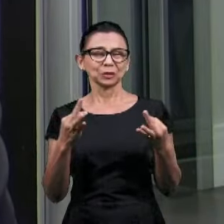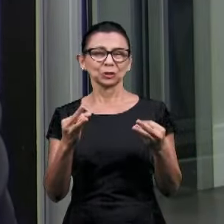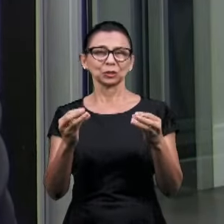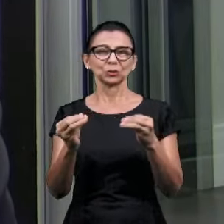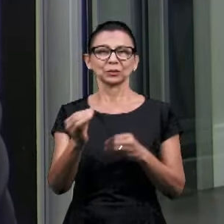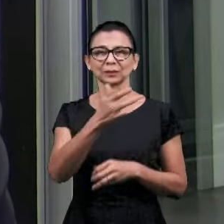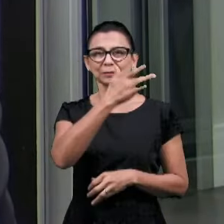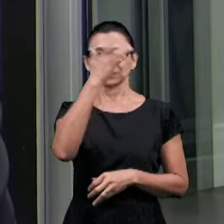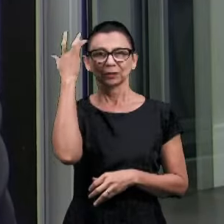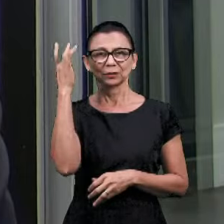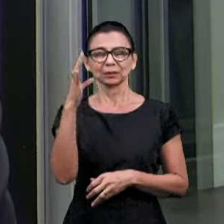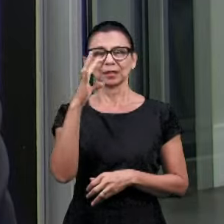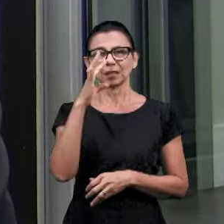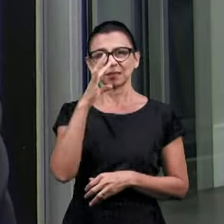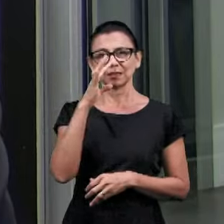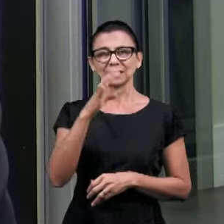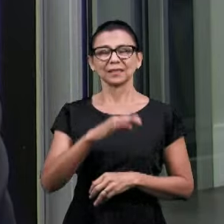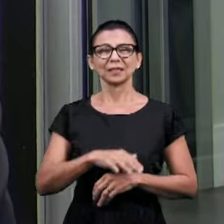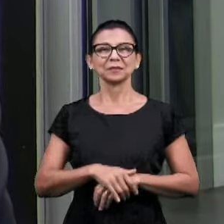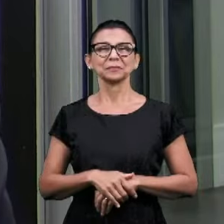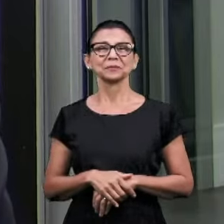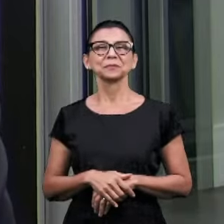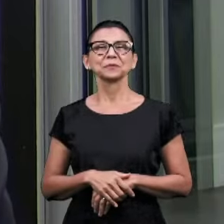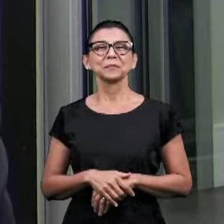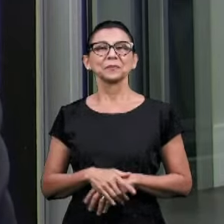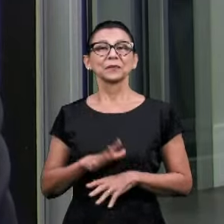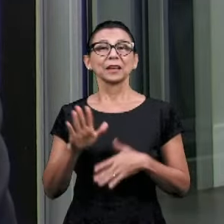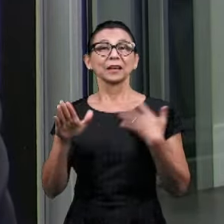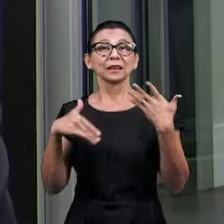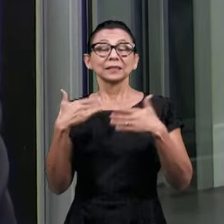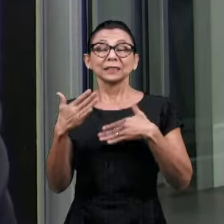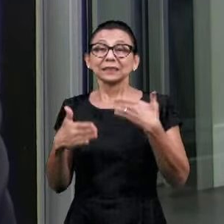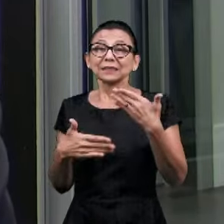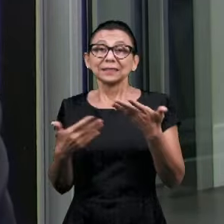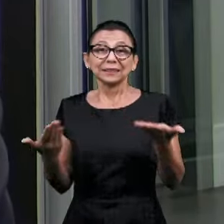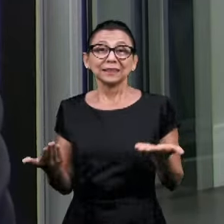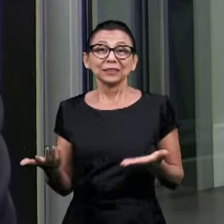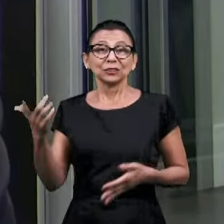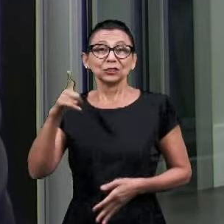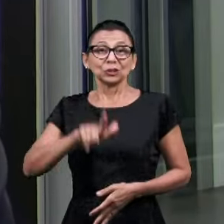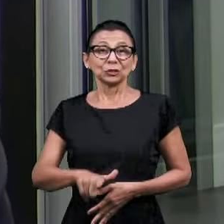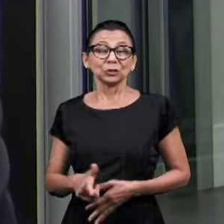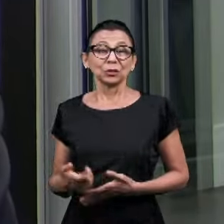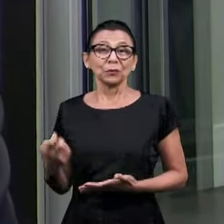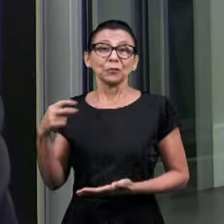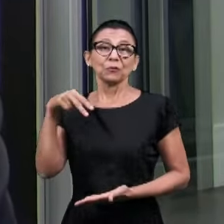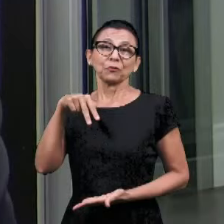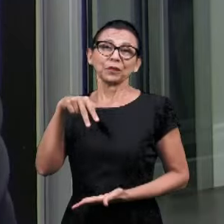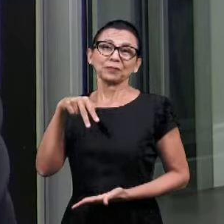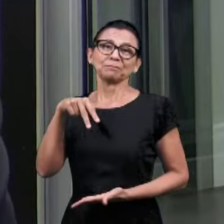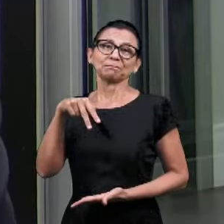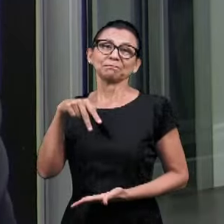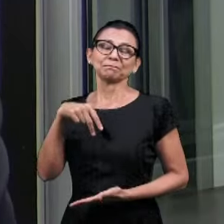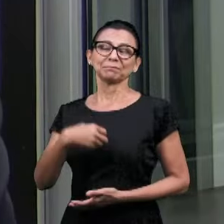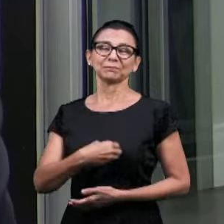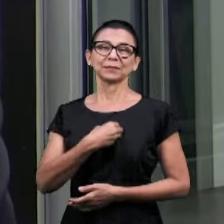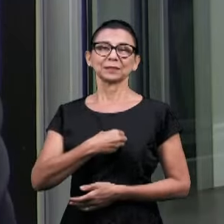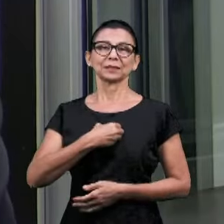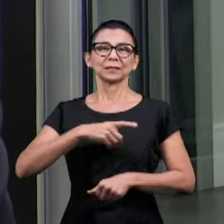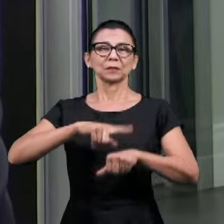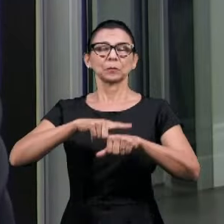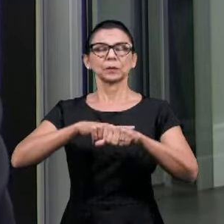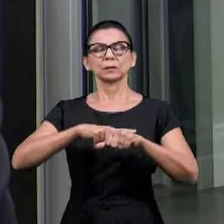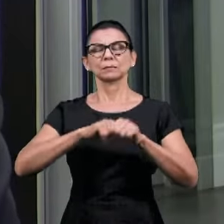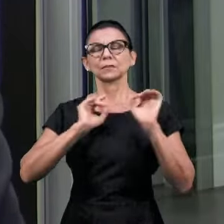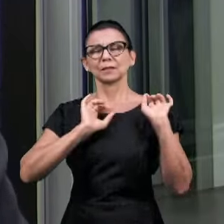nossos irmãos, ouvintes. Alegria minha de estar aqui, mais uma vez, participando desse momento tão especial